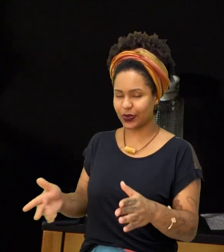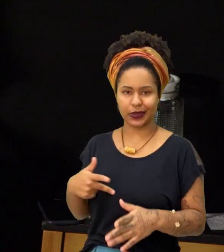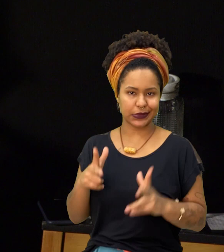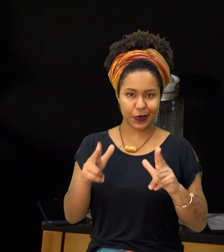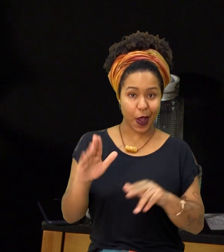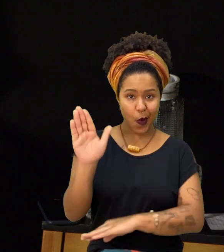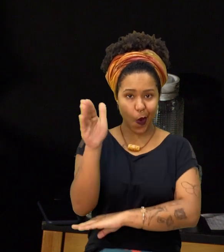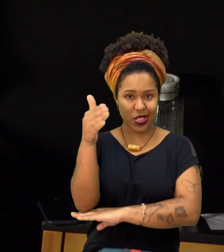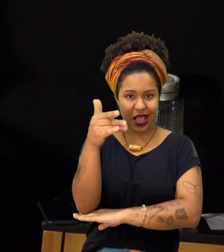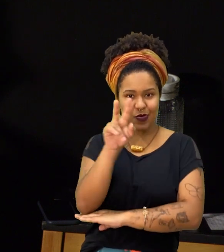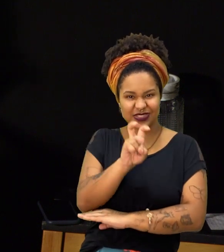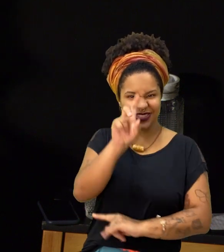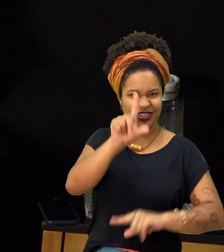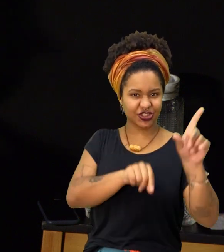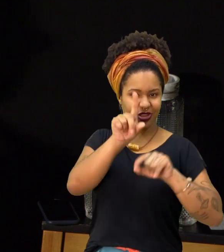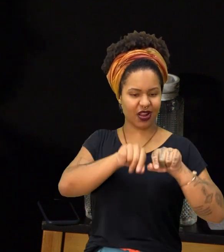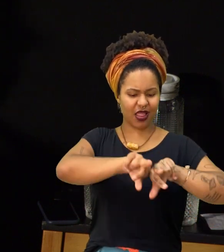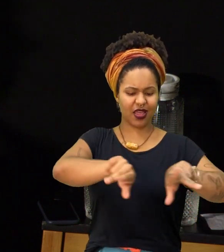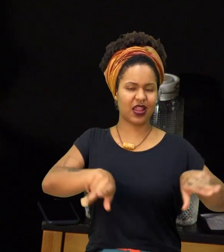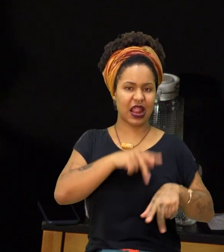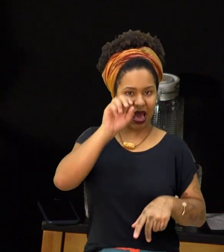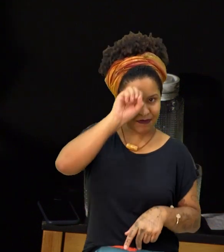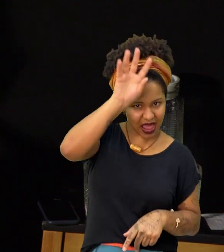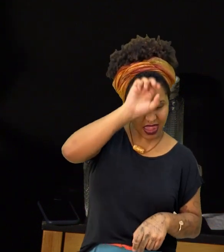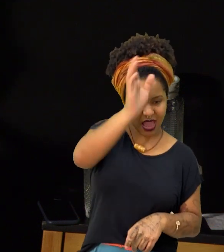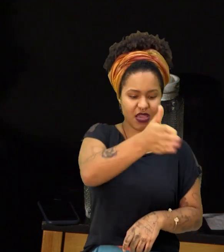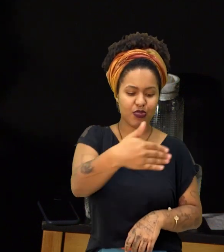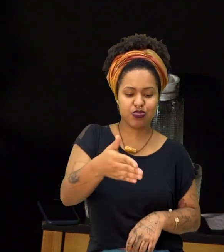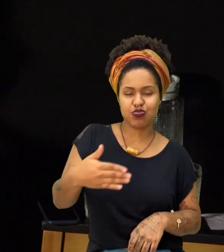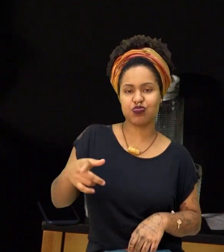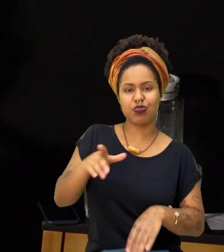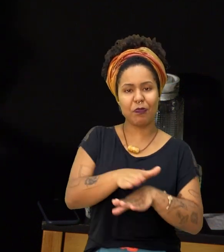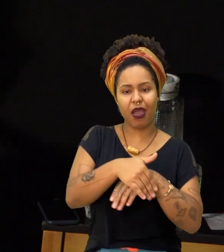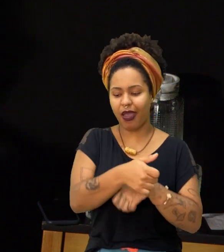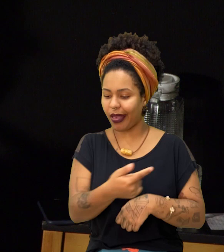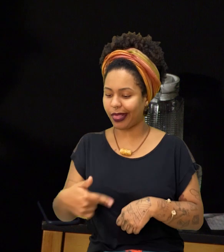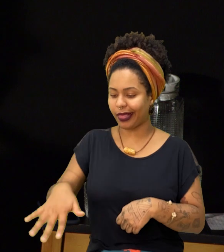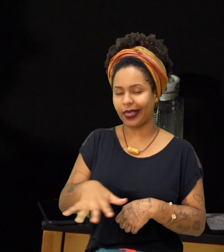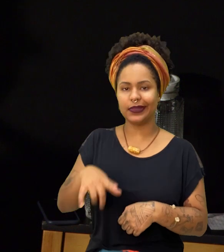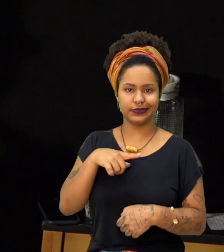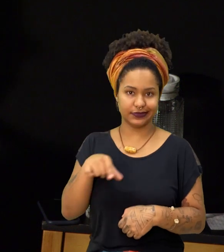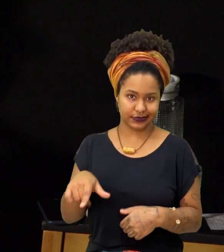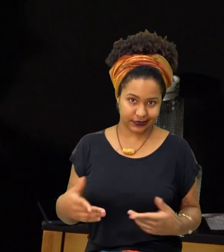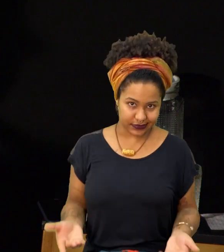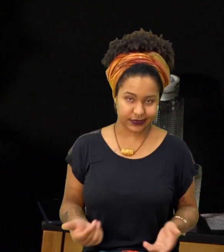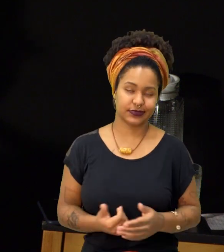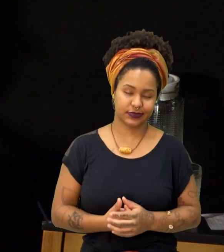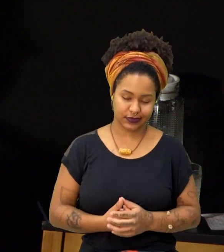para tudo quanto é, né? Golfinho, baleia, etc., que está ali na... Né? Então,